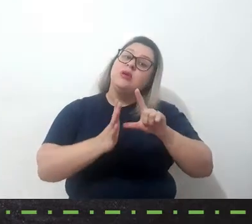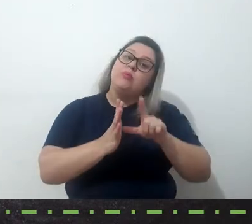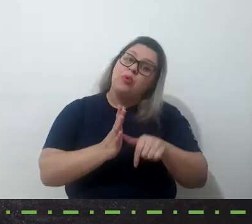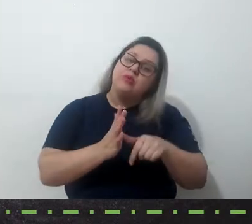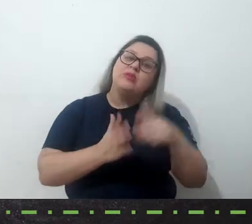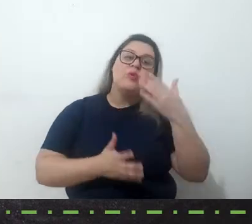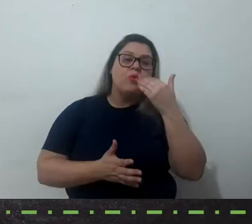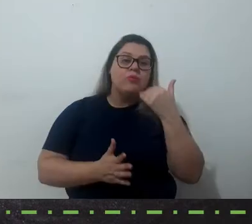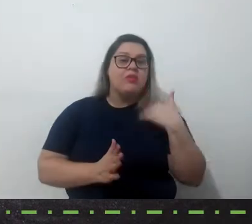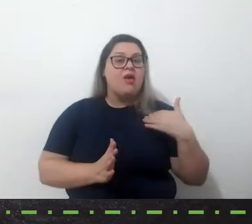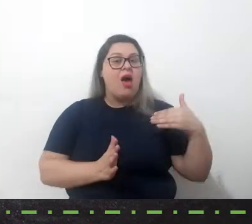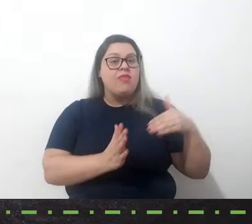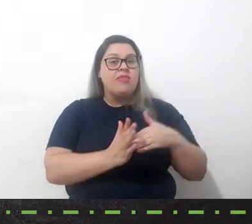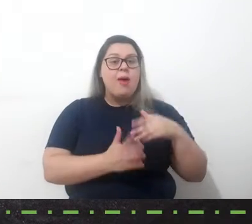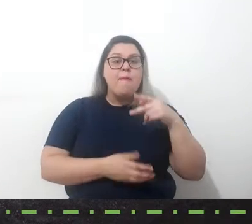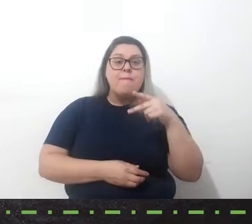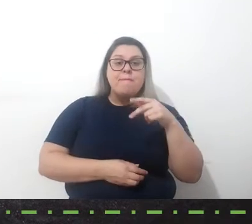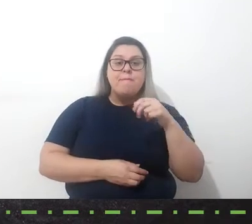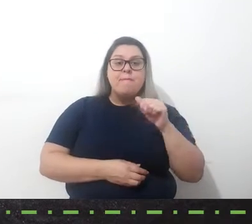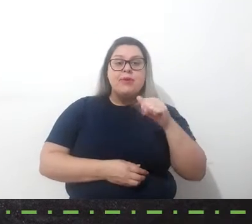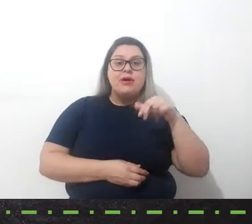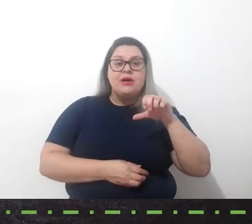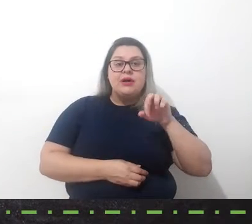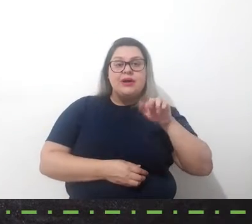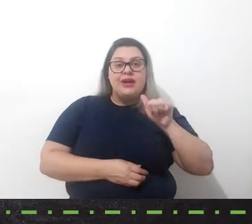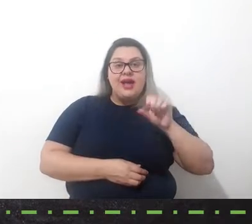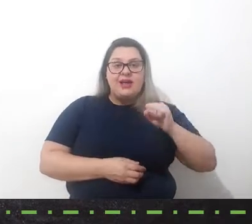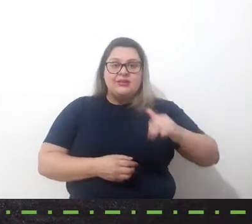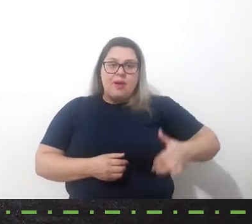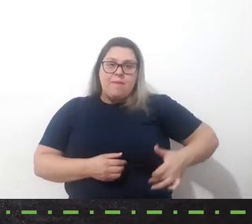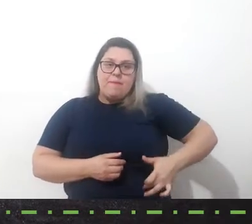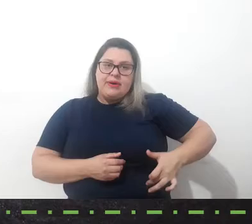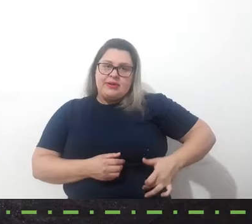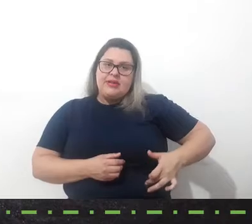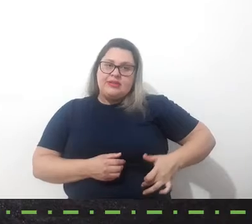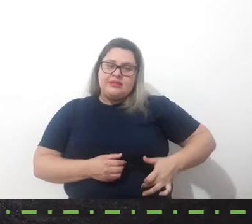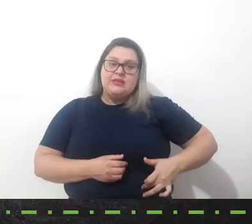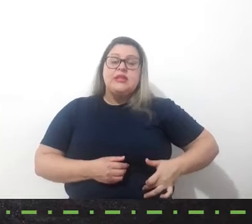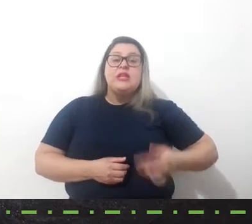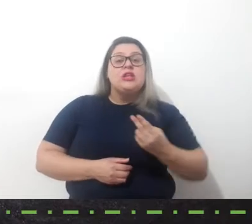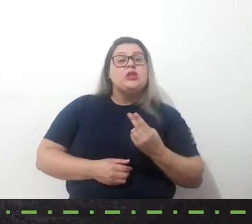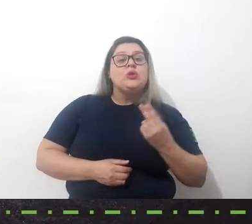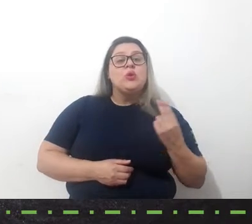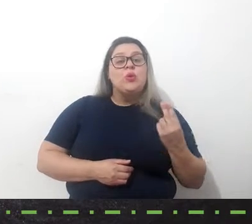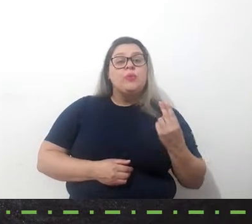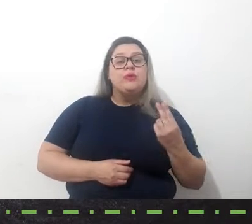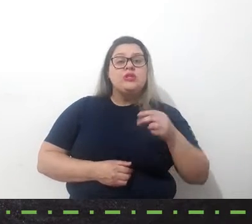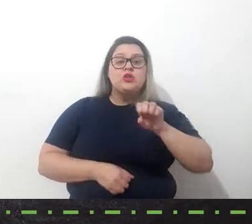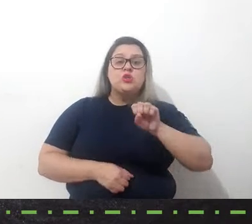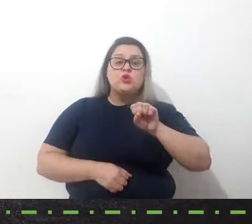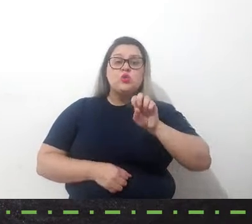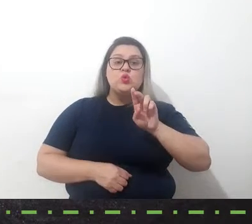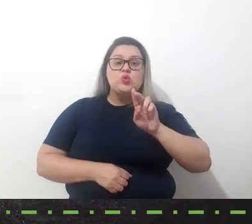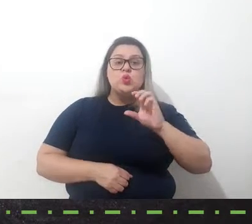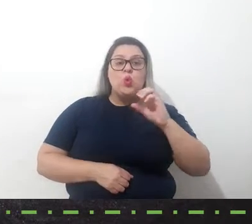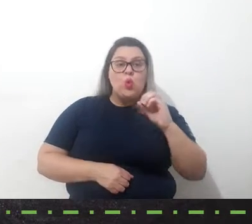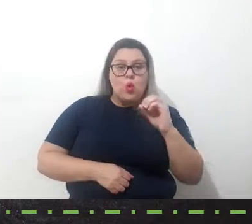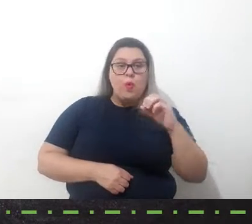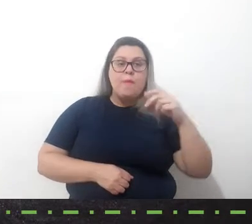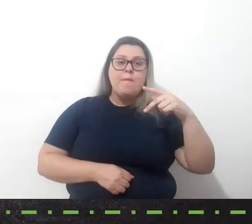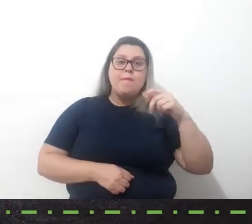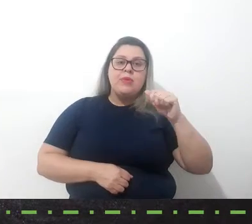no pâncreas. E lá no pâncreas a gente tem uma substância chamada suco